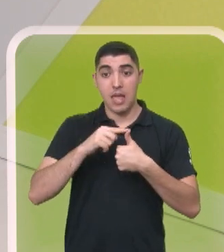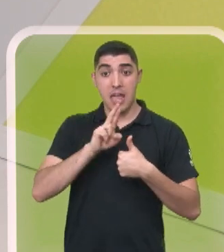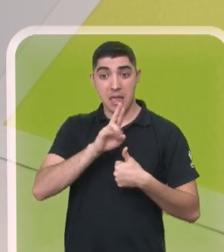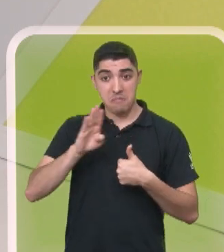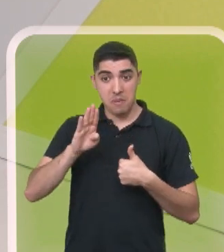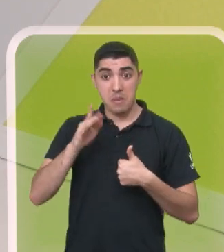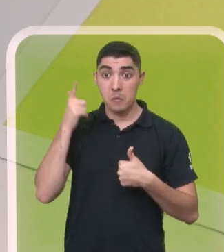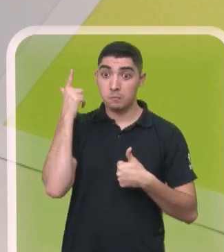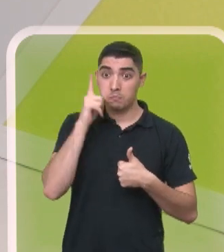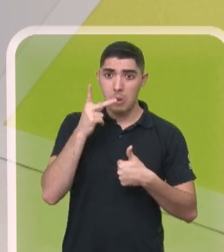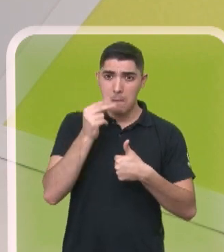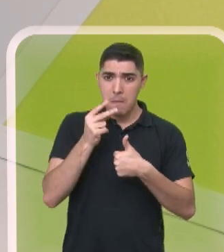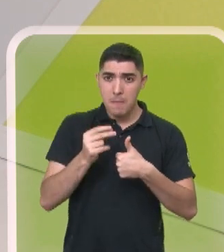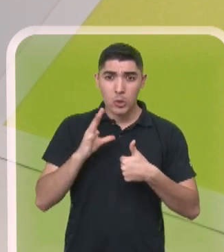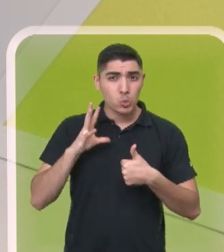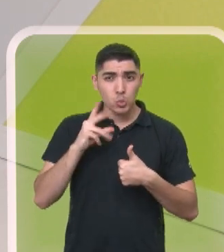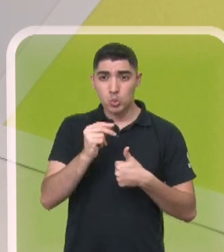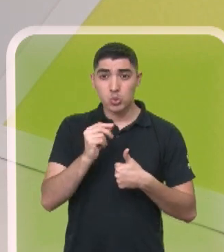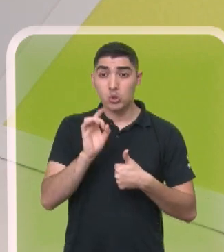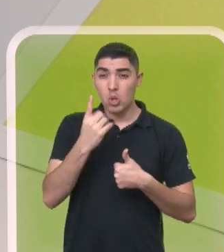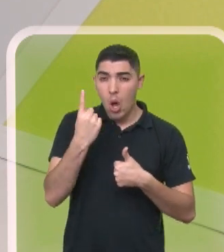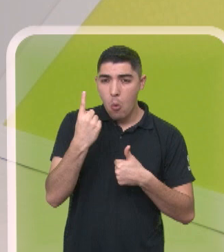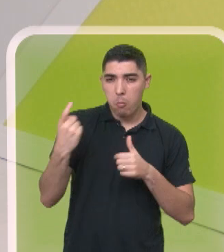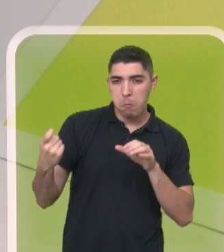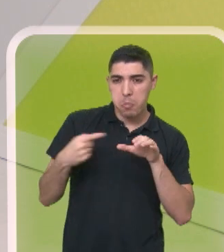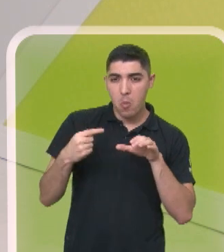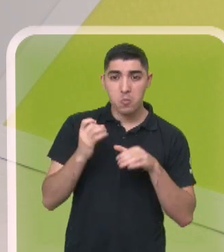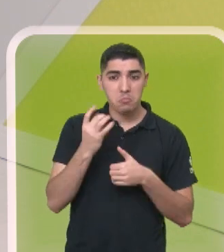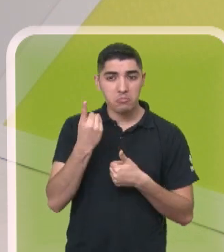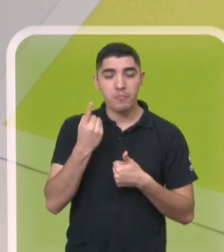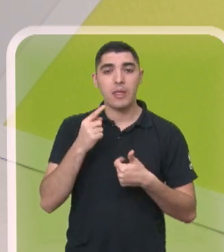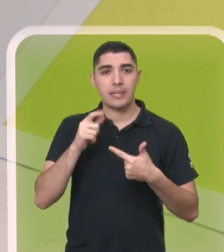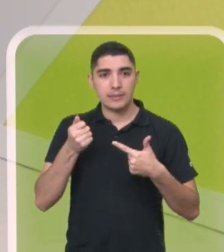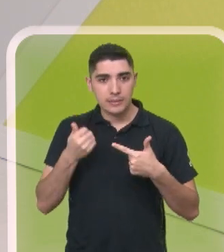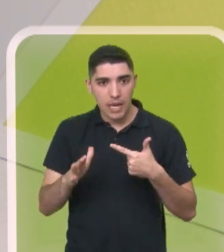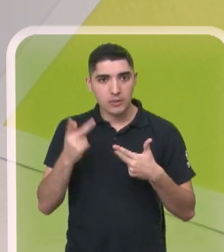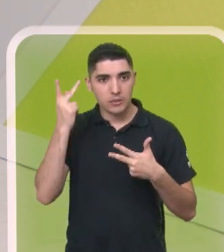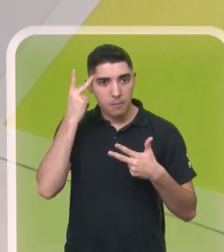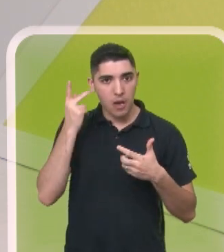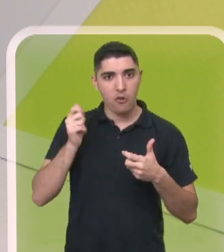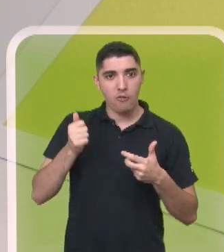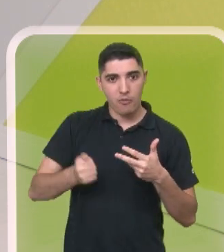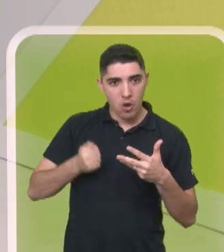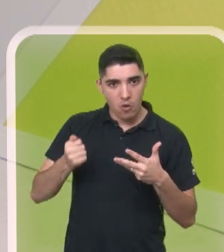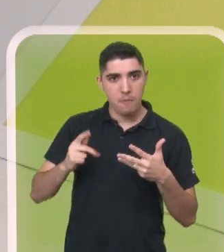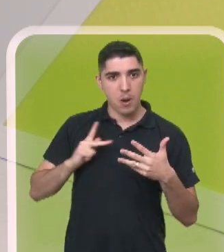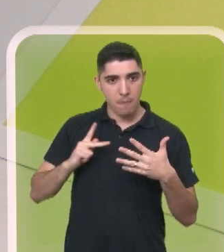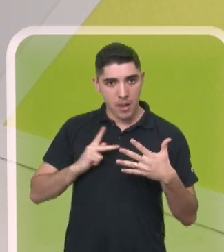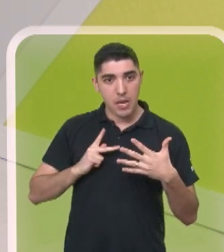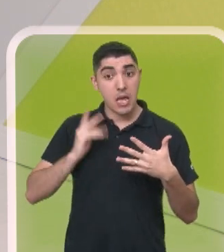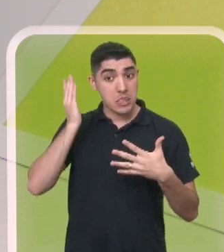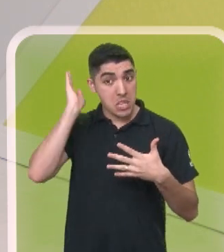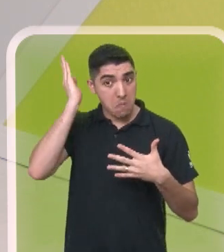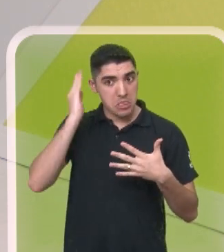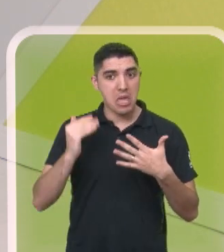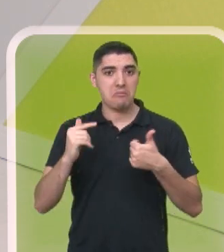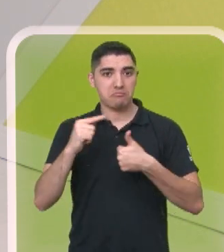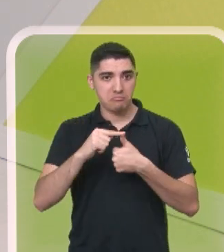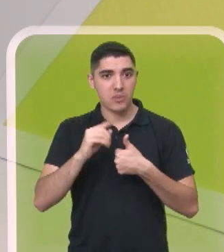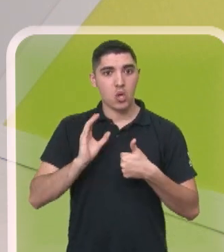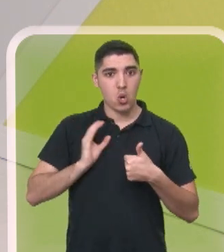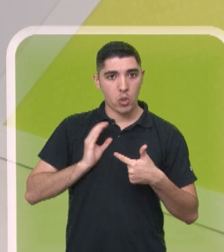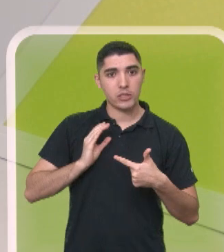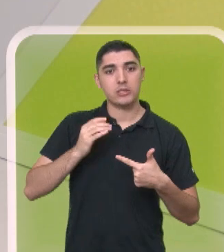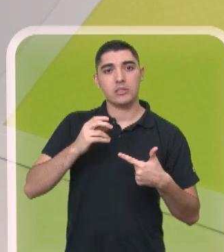hein? 100% de aproveitamento, apenas um gol sofrido, que beleza, hein? Santos, São Paulo, Ferroviária, Palmeiras, Taubaté deu uma subida boa aí na tabela, Corinthians,